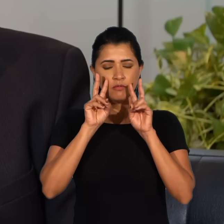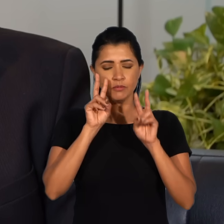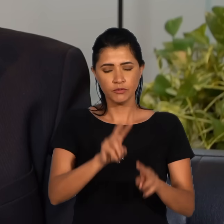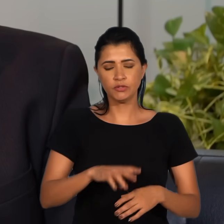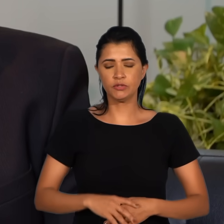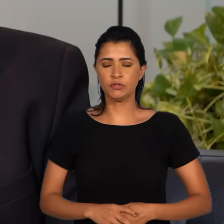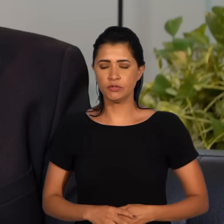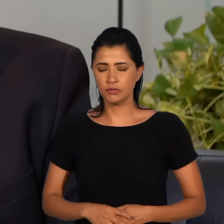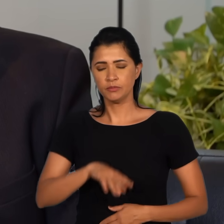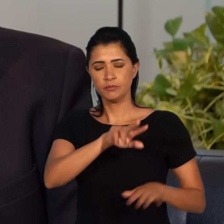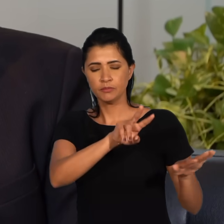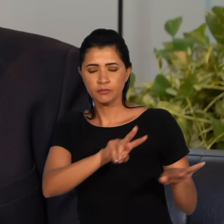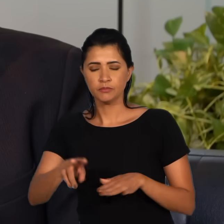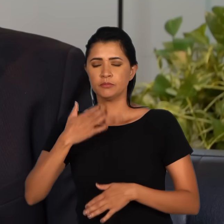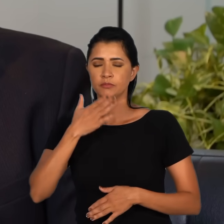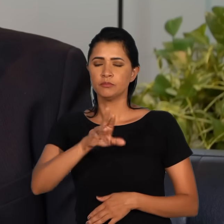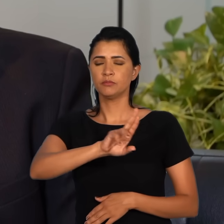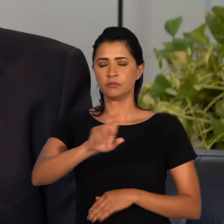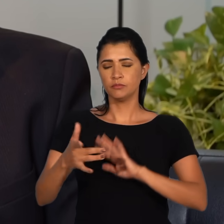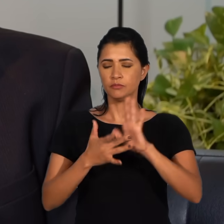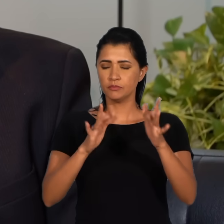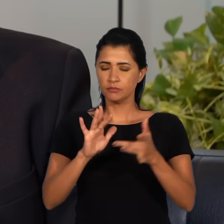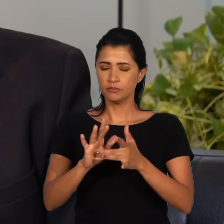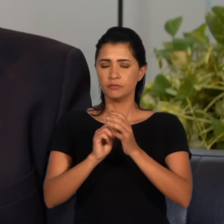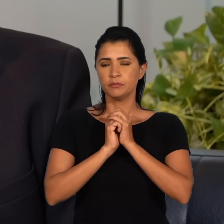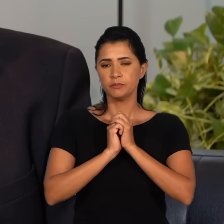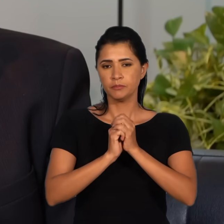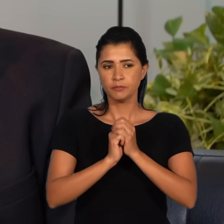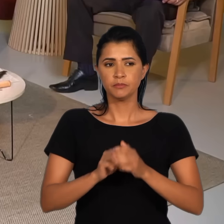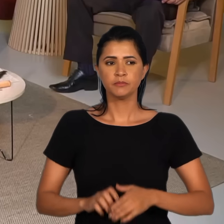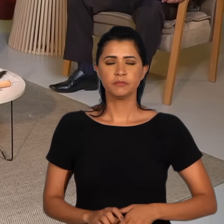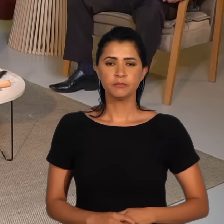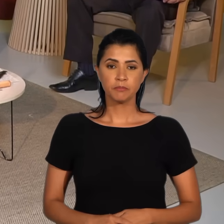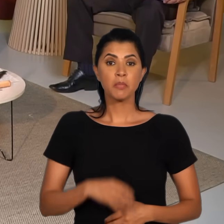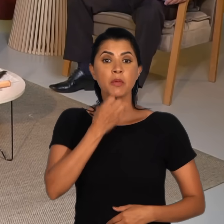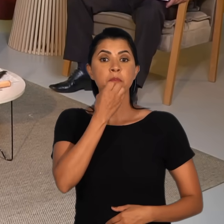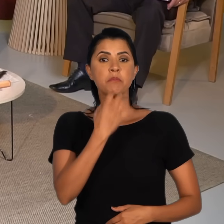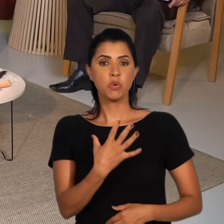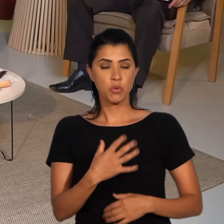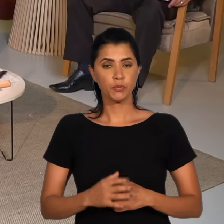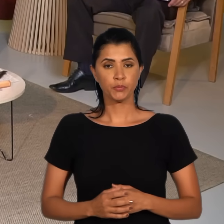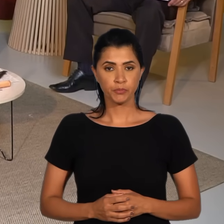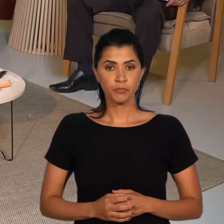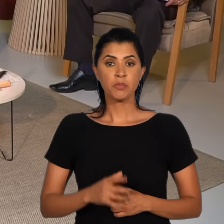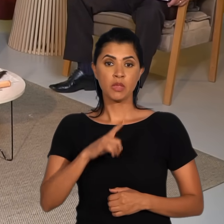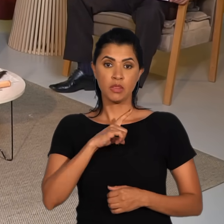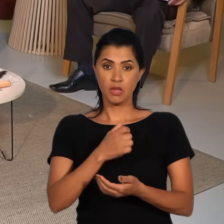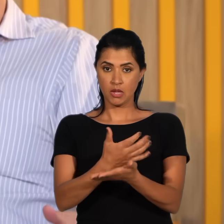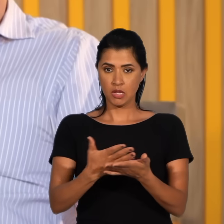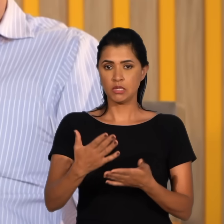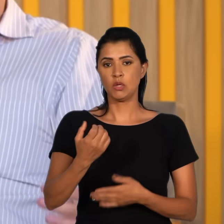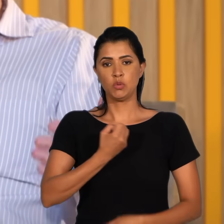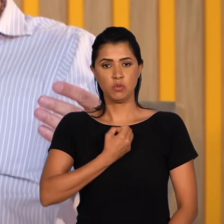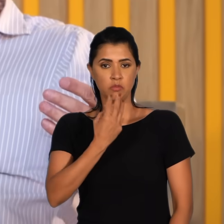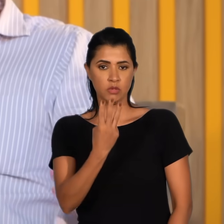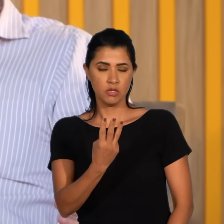aqui a cada semana é o que nós Te pedimos em nome de Jesus amém amém amém muito bom e nós temos aqui a lição